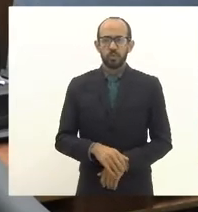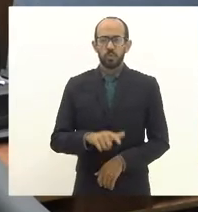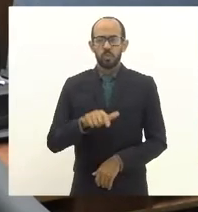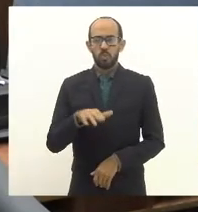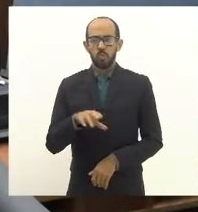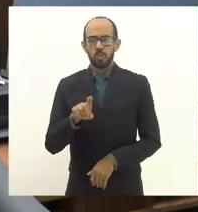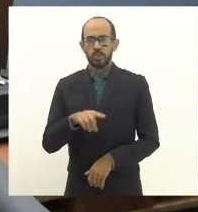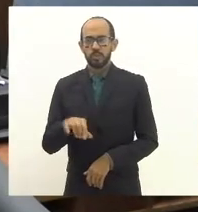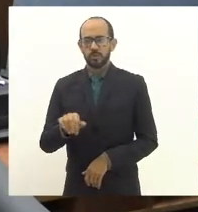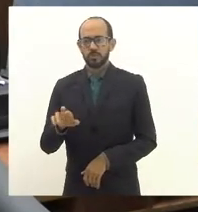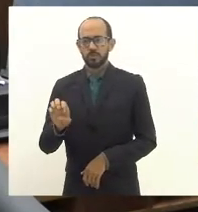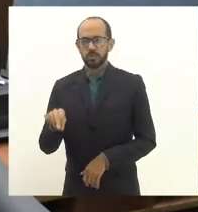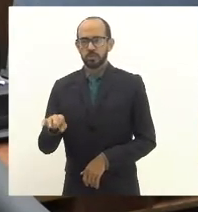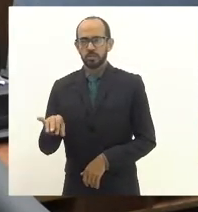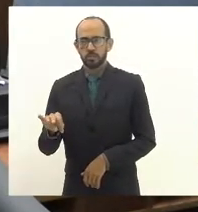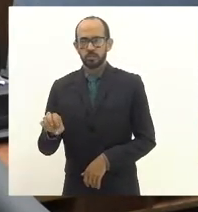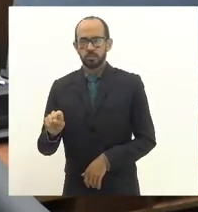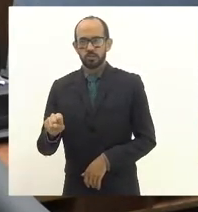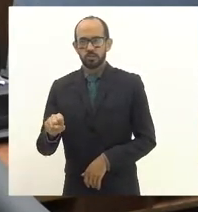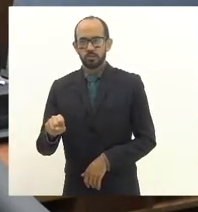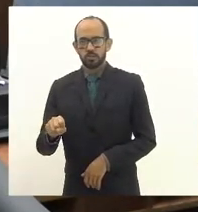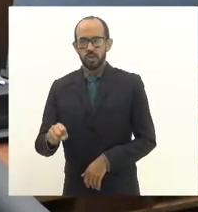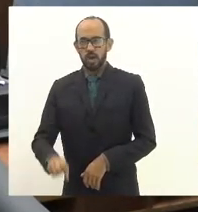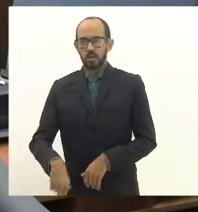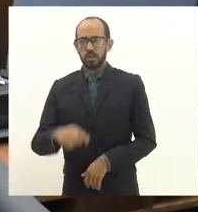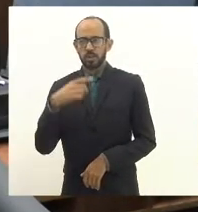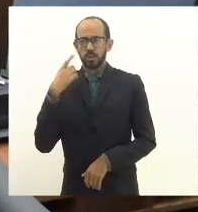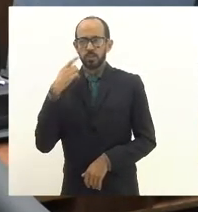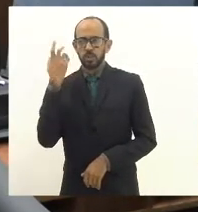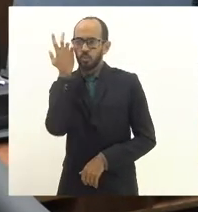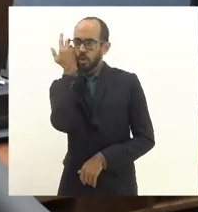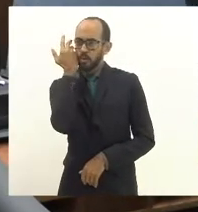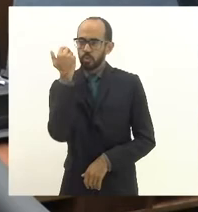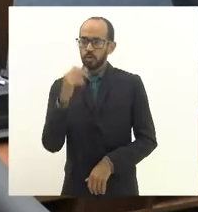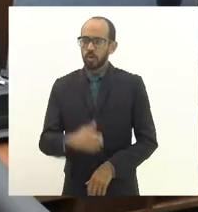Martins, deputado Eliomar Coelho.